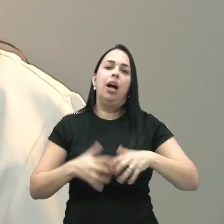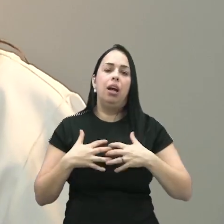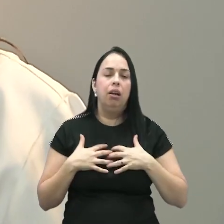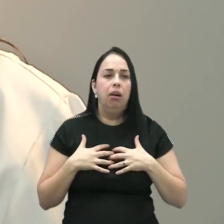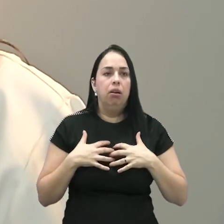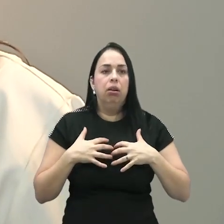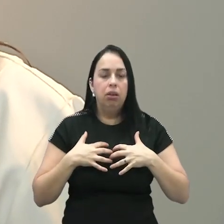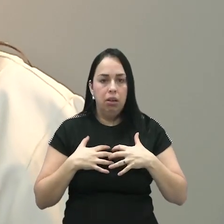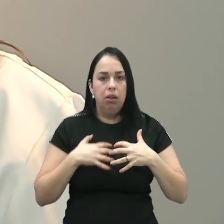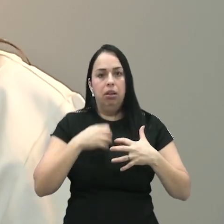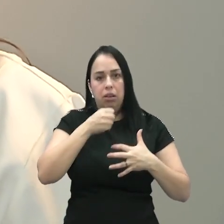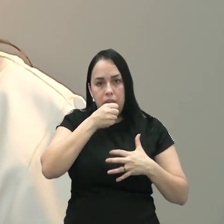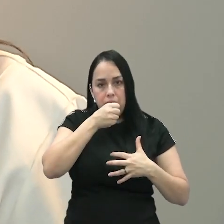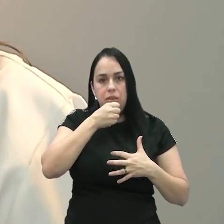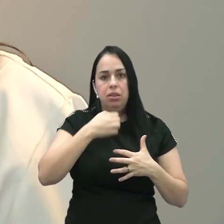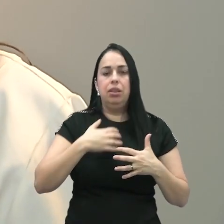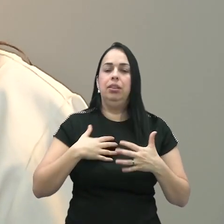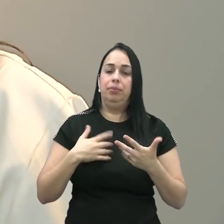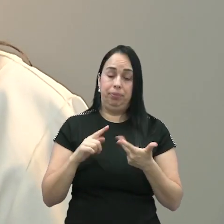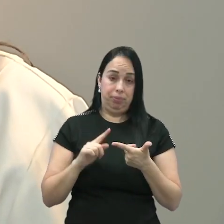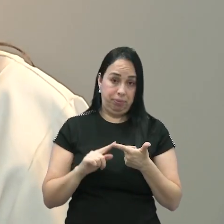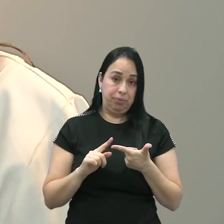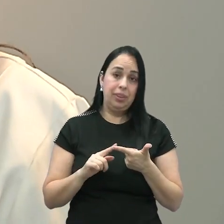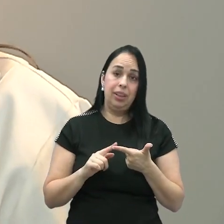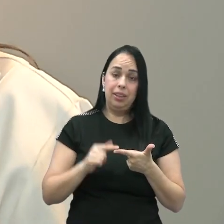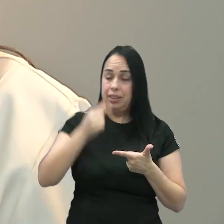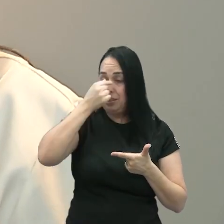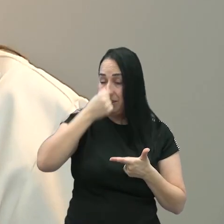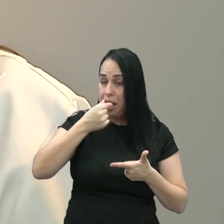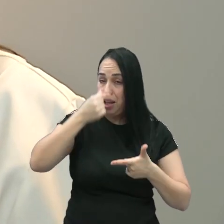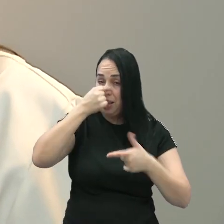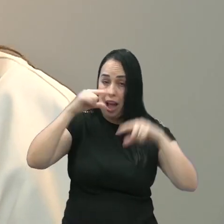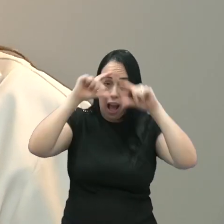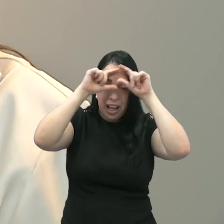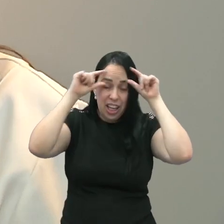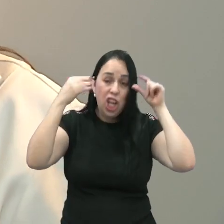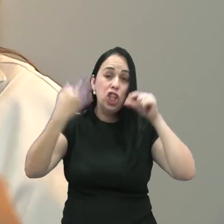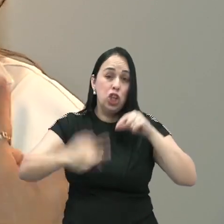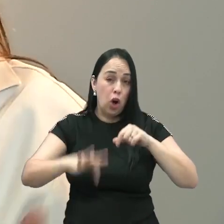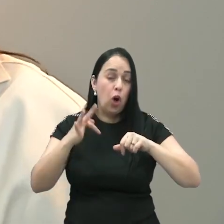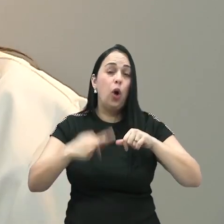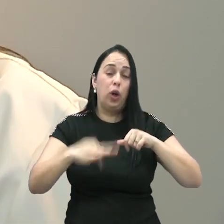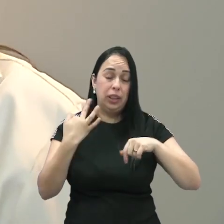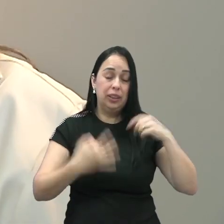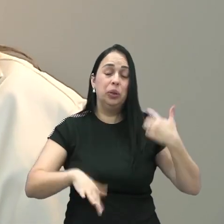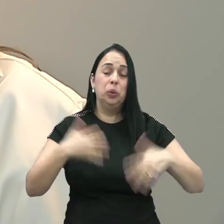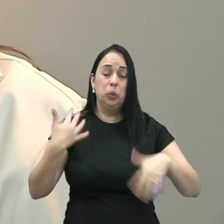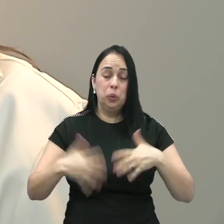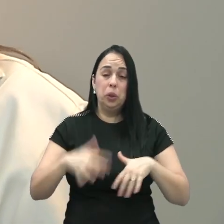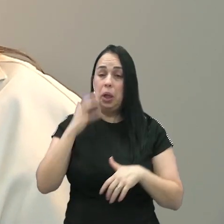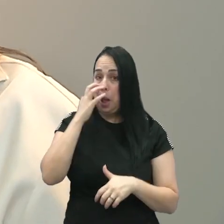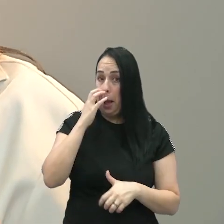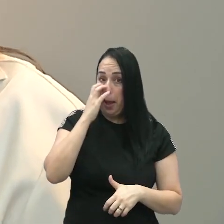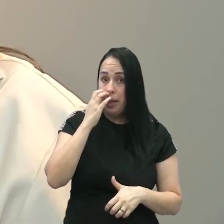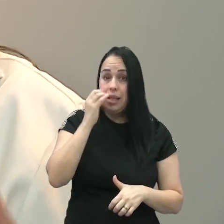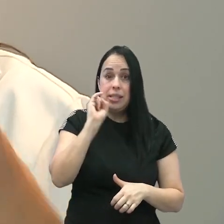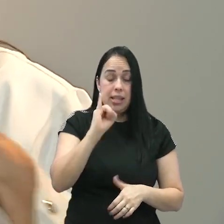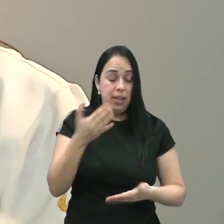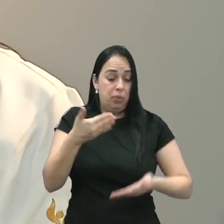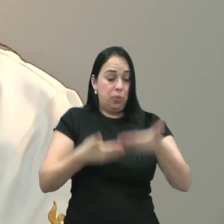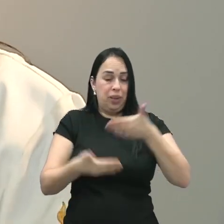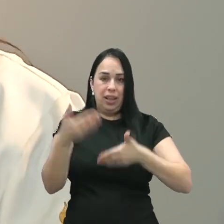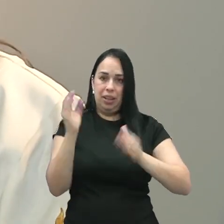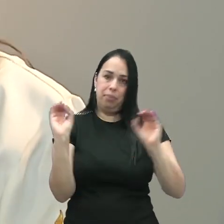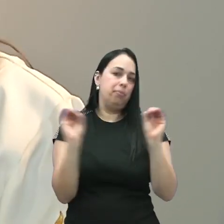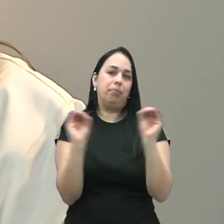vem as crises de asma, a hiperresponsividade brônquica, as crises de rinite, que transformam-se em sinusite. Porque o paciente que